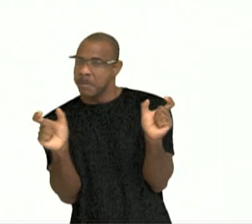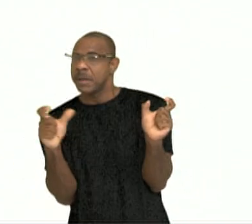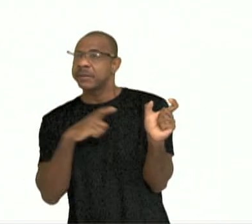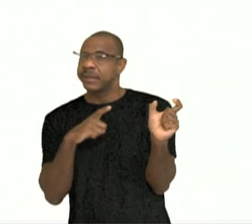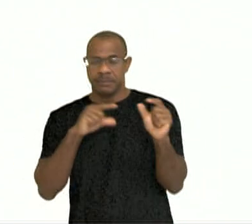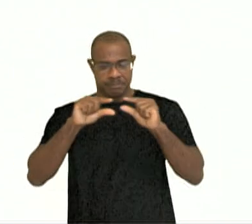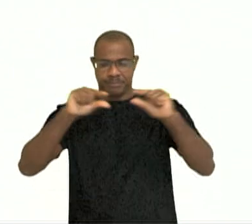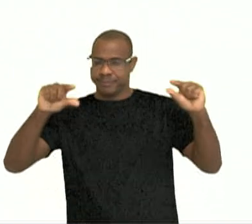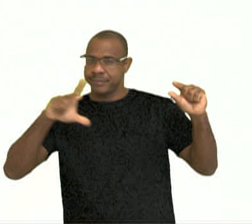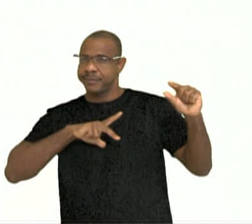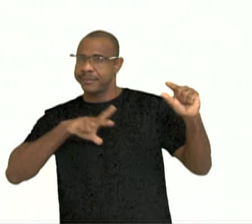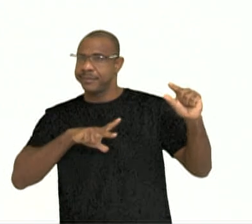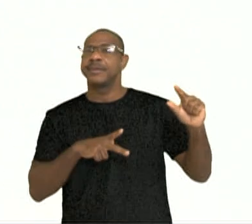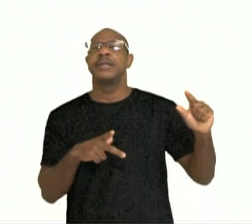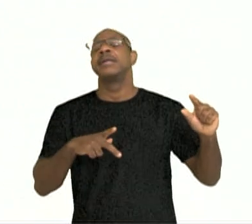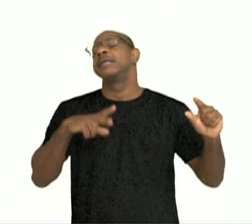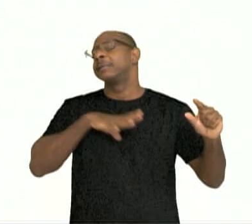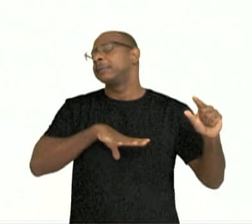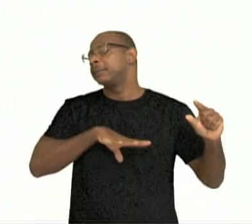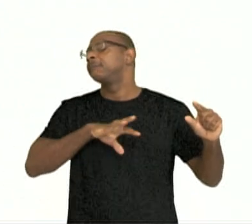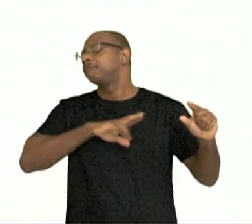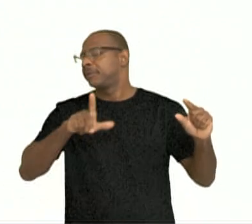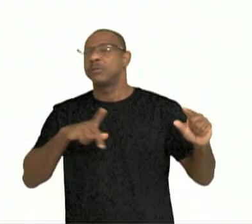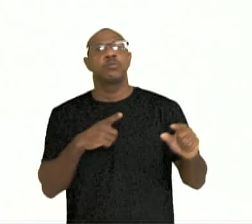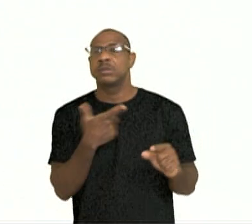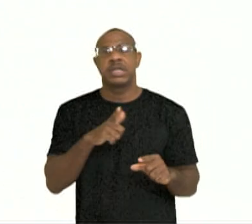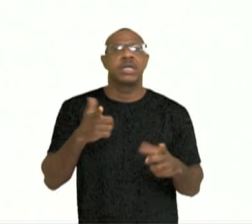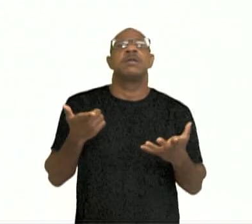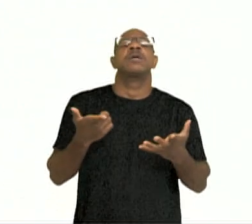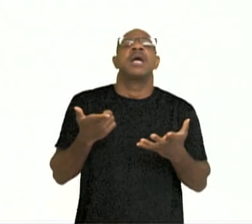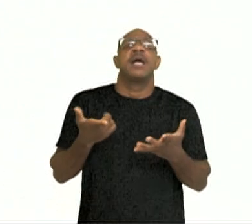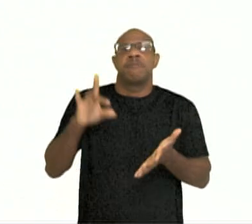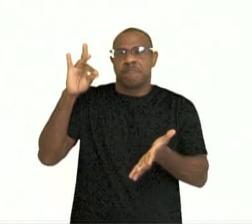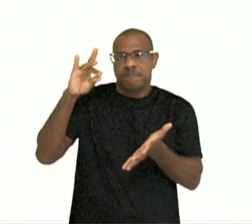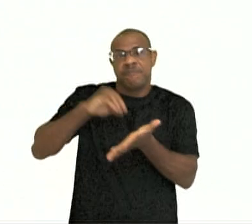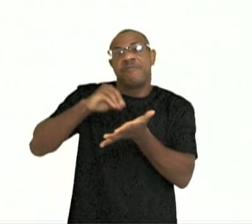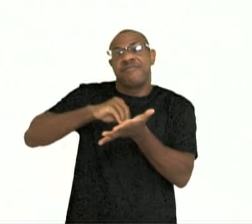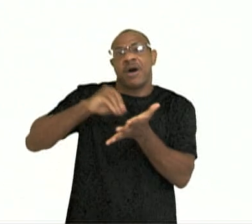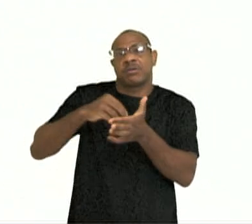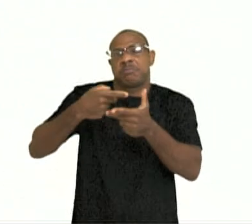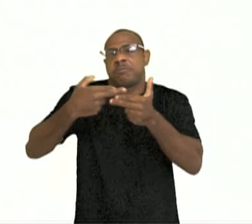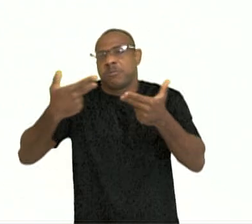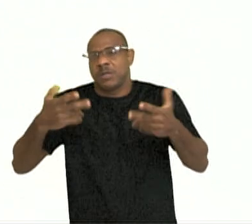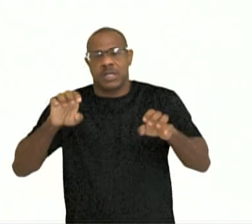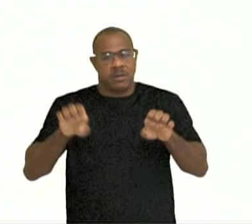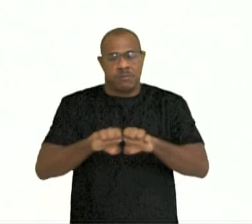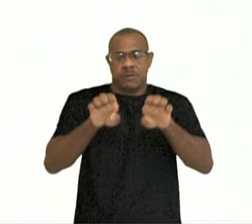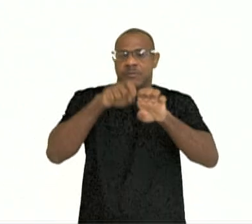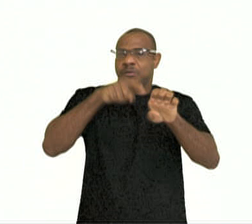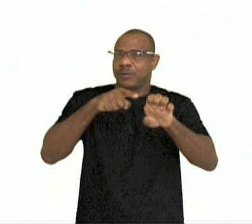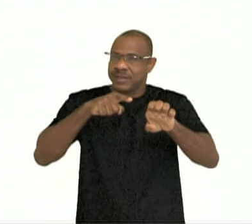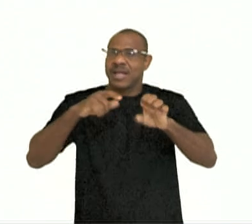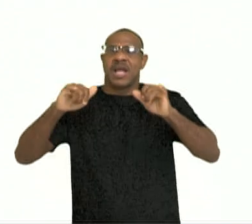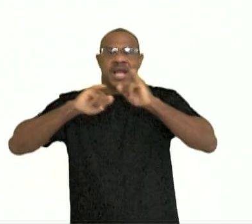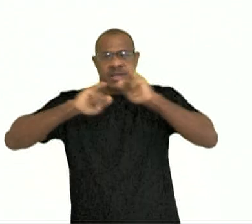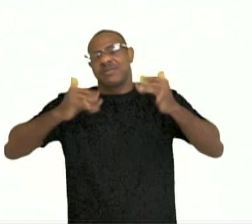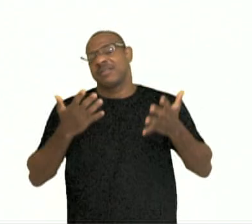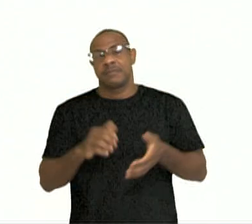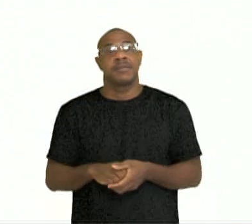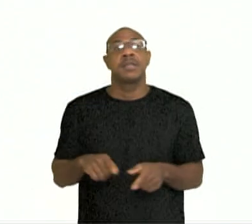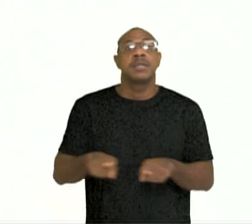não tem os elementos da notícia. E o resultado dessa fake news pode